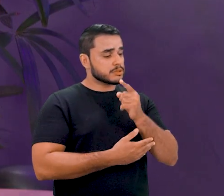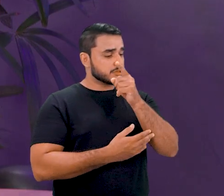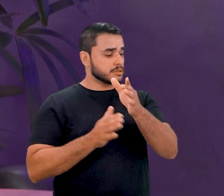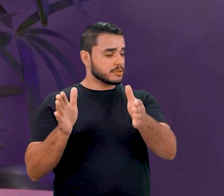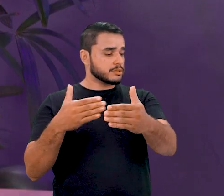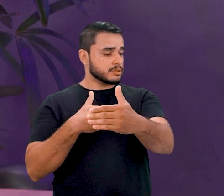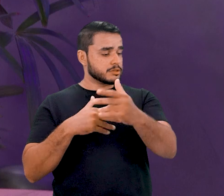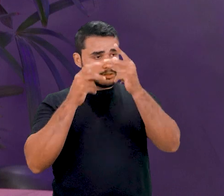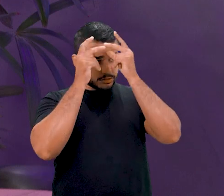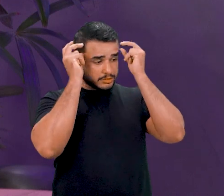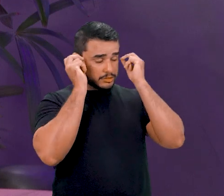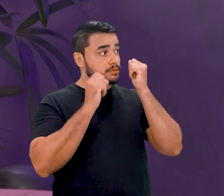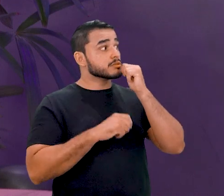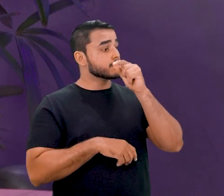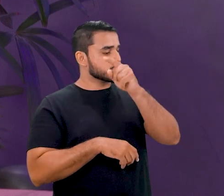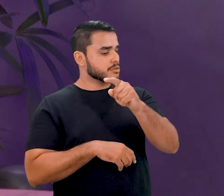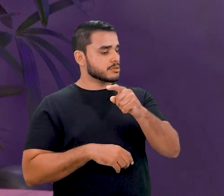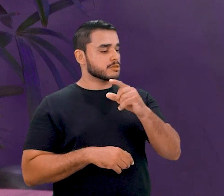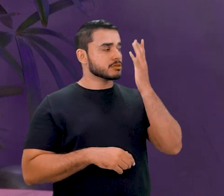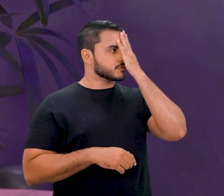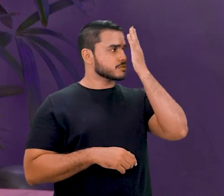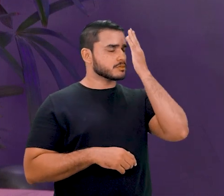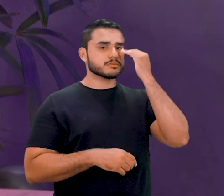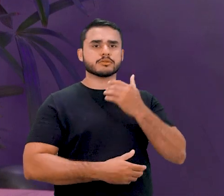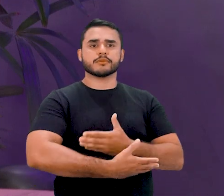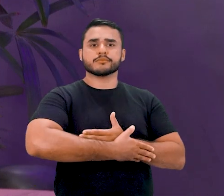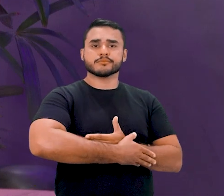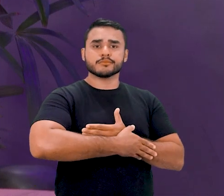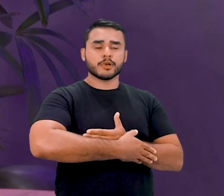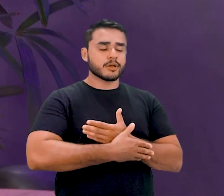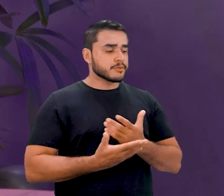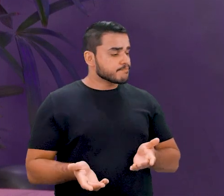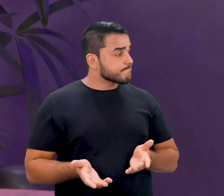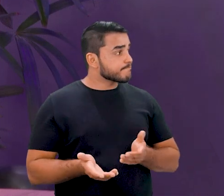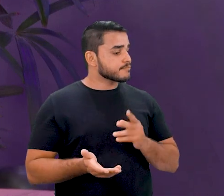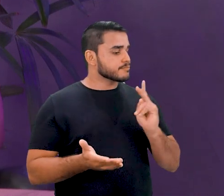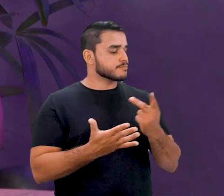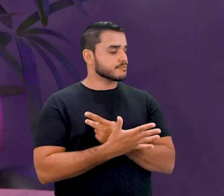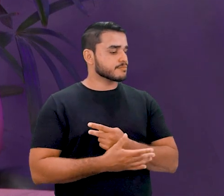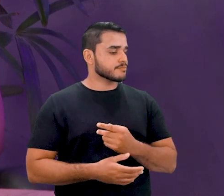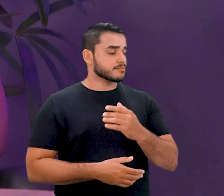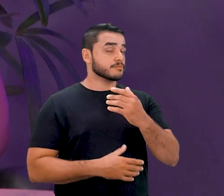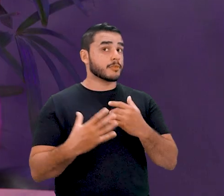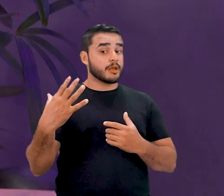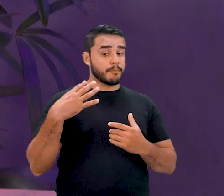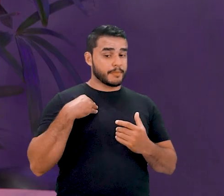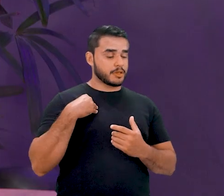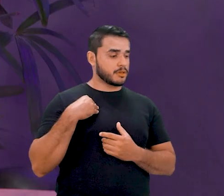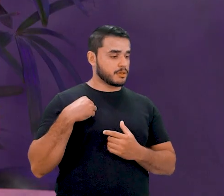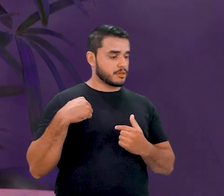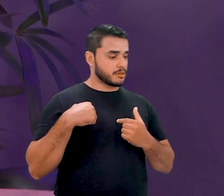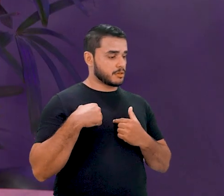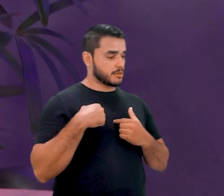é muito curioso, porque é a equipe que tem que estar preparada para orientar a gente. Eu lembro que elas pegavam no meu seio e mostravam pro meu marido,